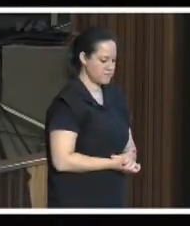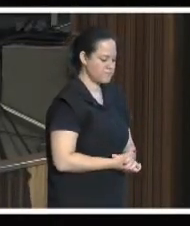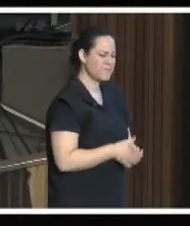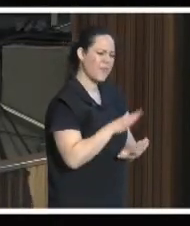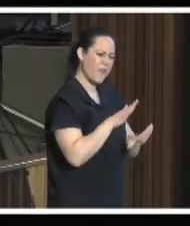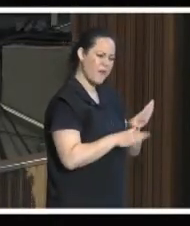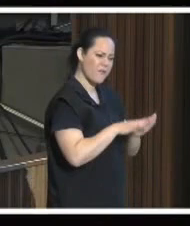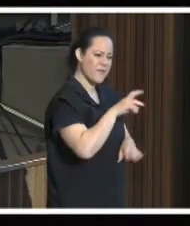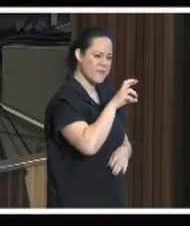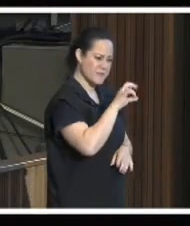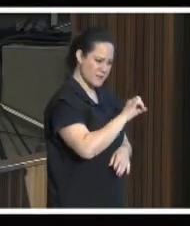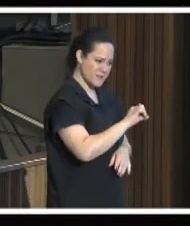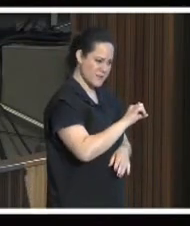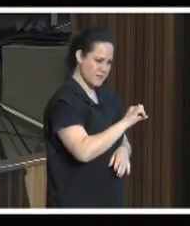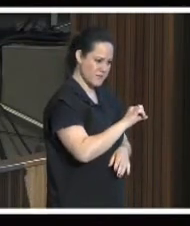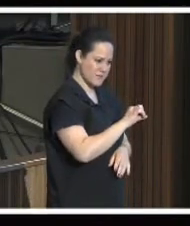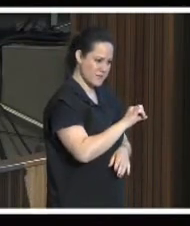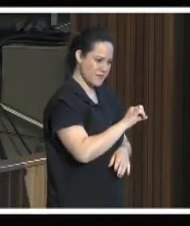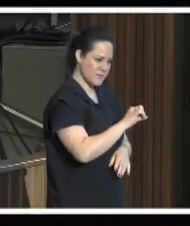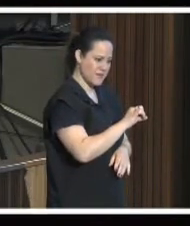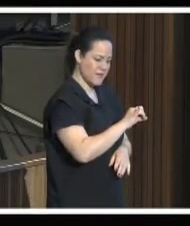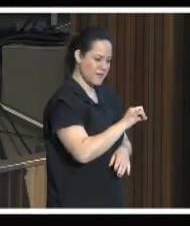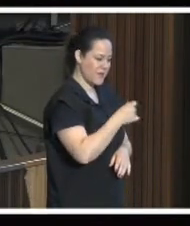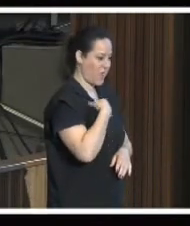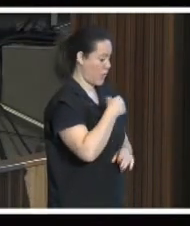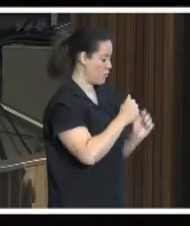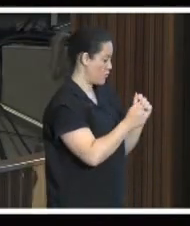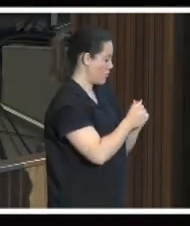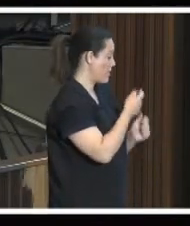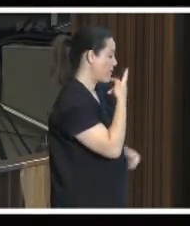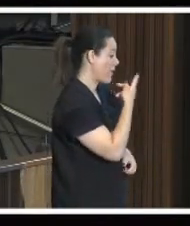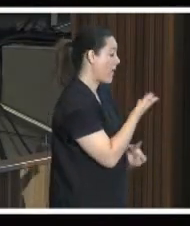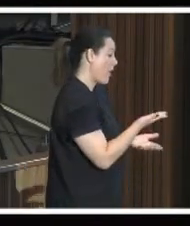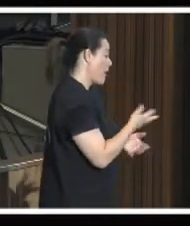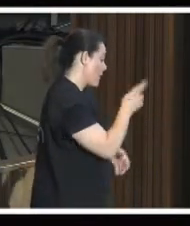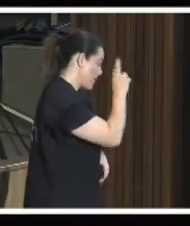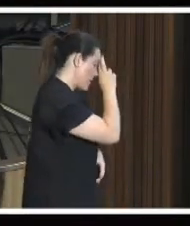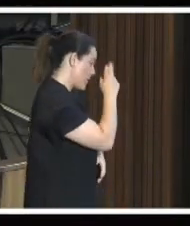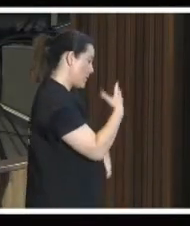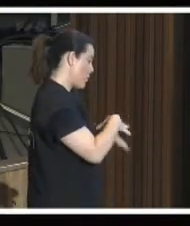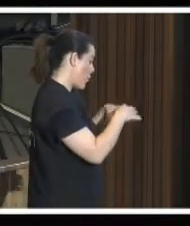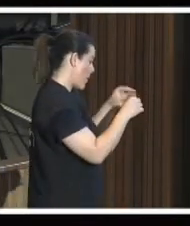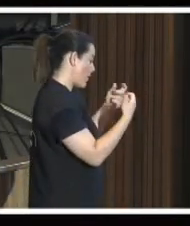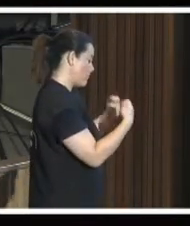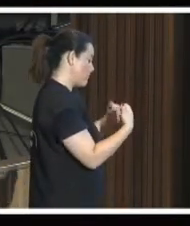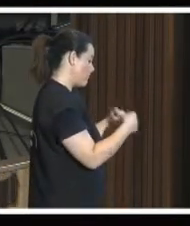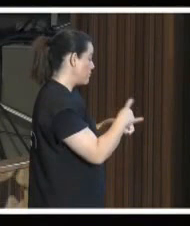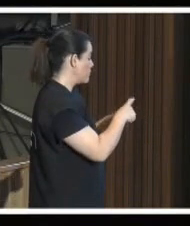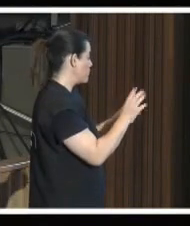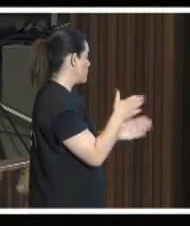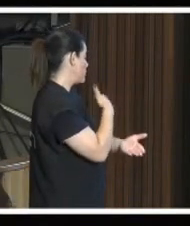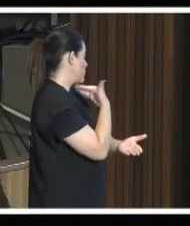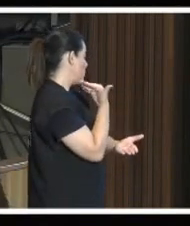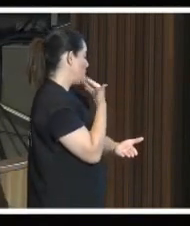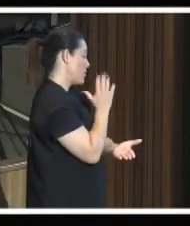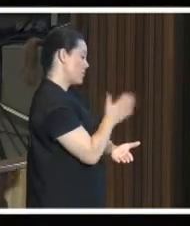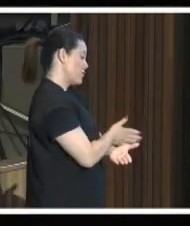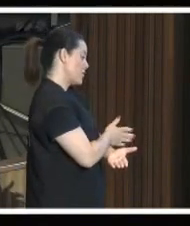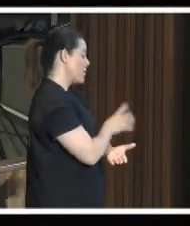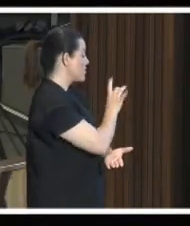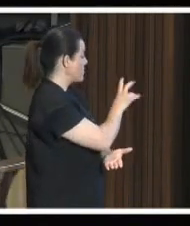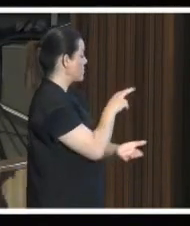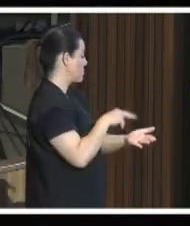Talvez se eu tivesse lá do meu jeito que eu sou, eu ia dizer assim: Senhor, agora não adianta curar, porque já morreu, só se o